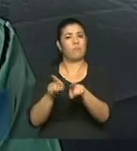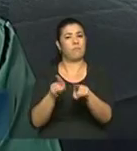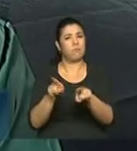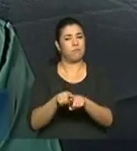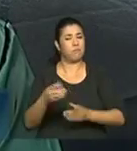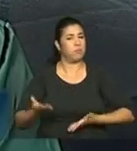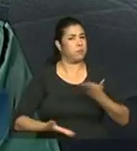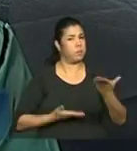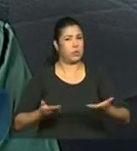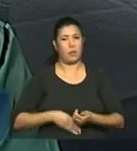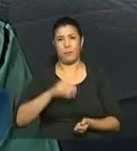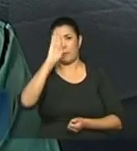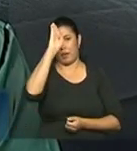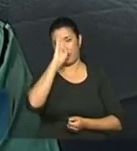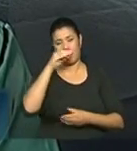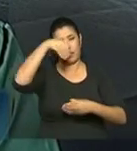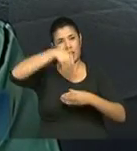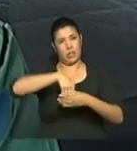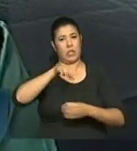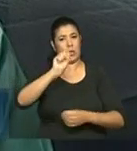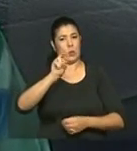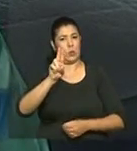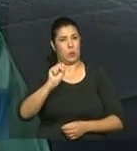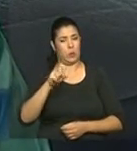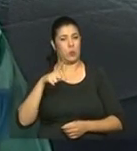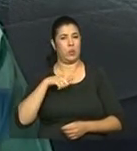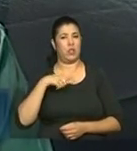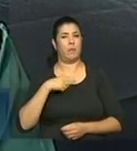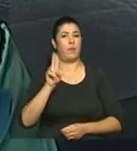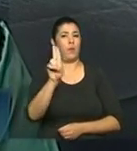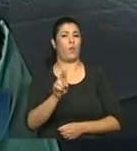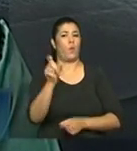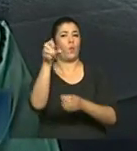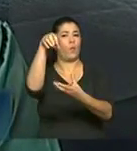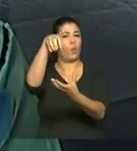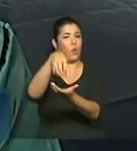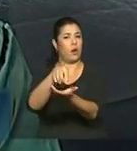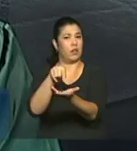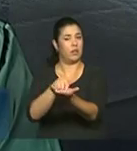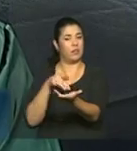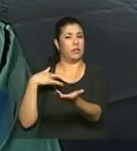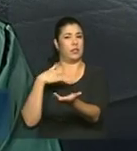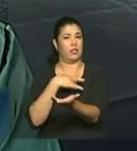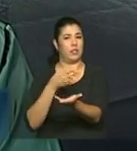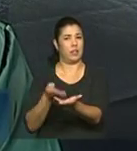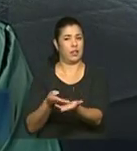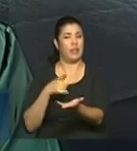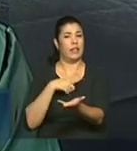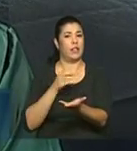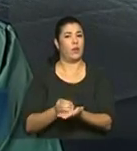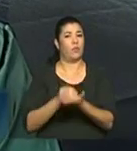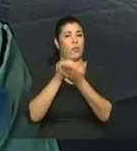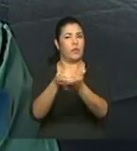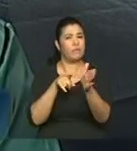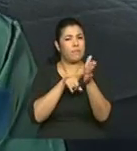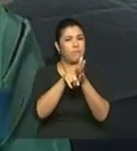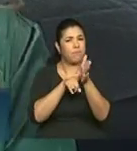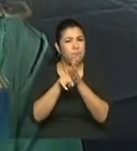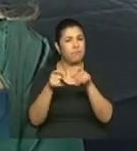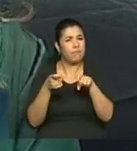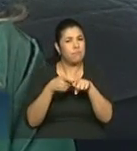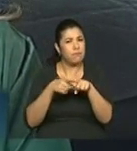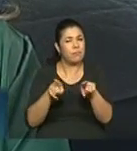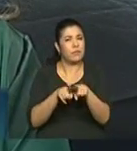completamente gratuito na rede SUS, nas unidades de saúde do SUS, e que também oferecem o exame clínico para diagnóstico